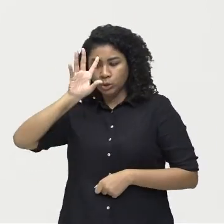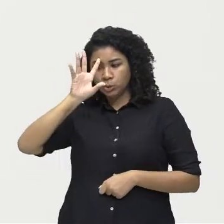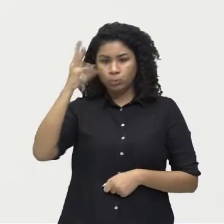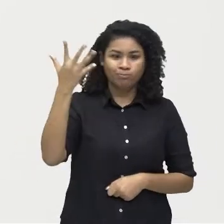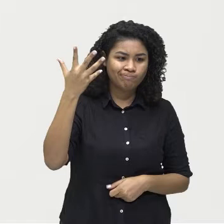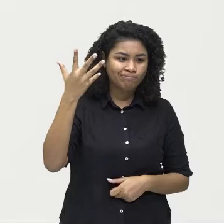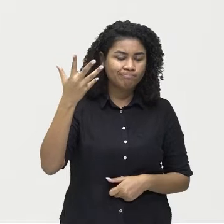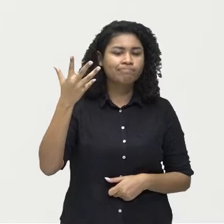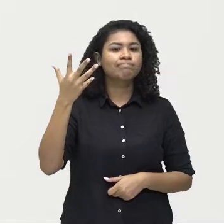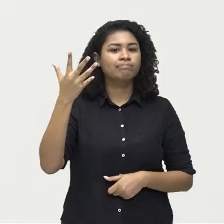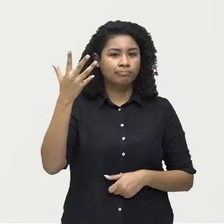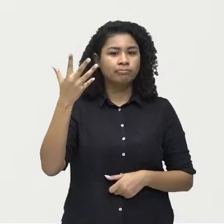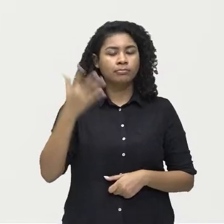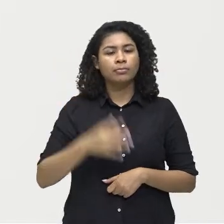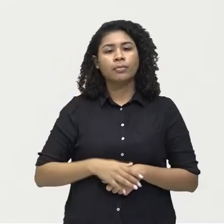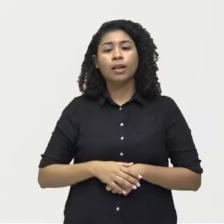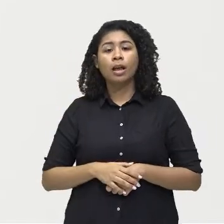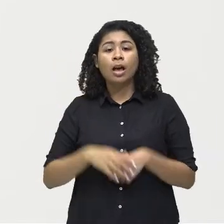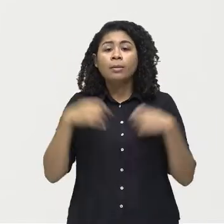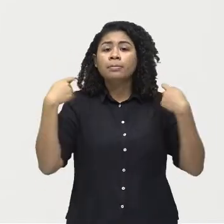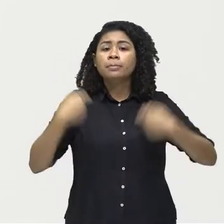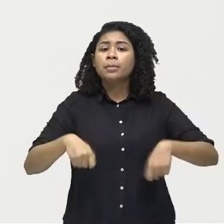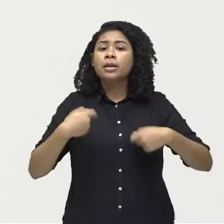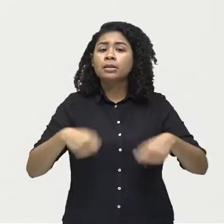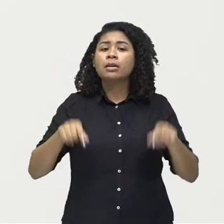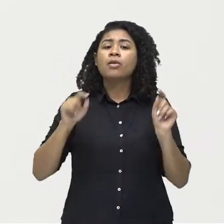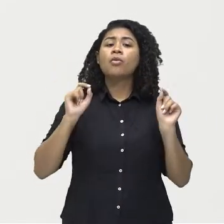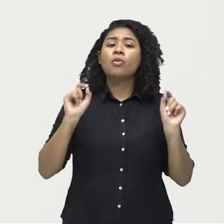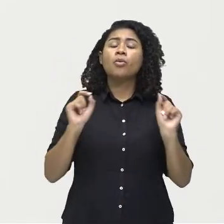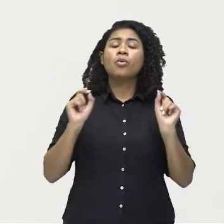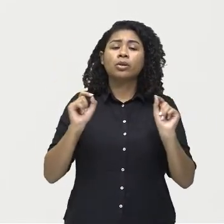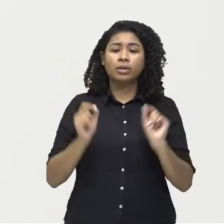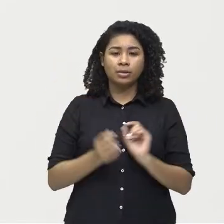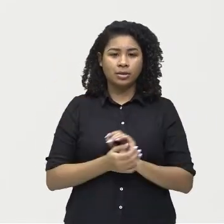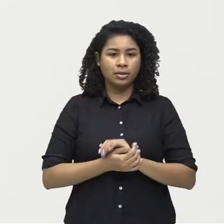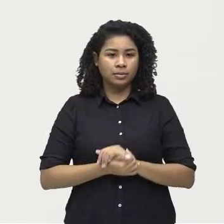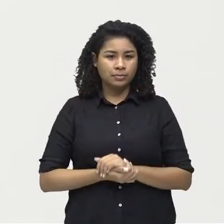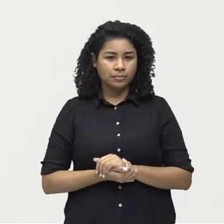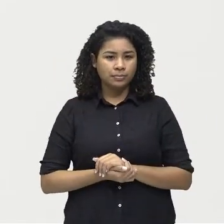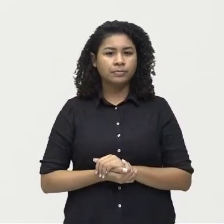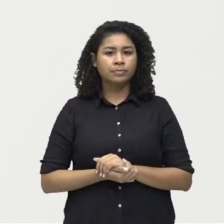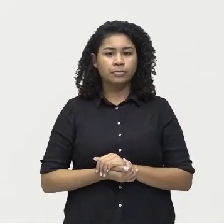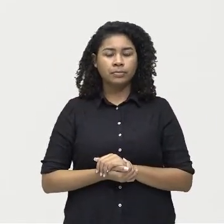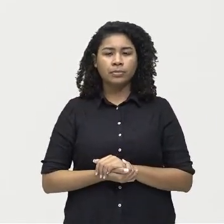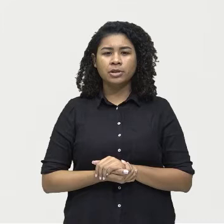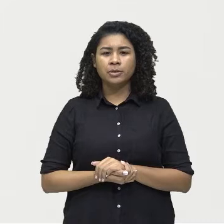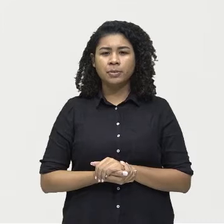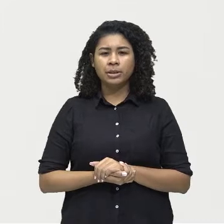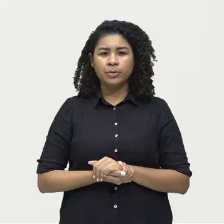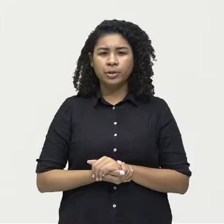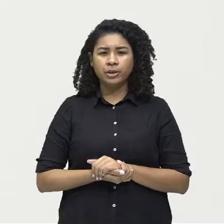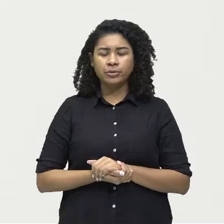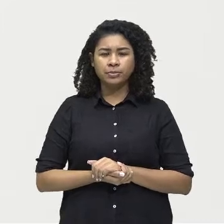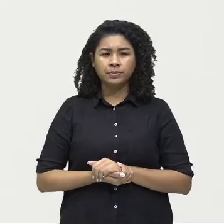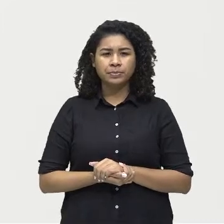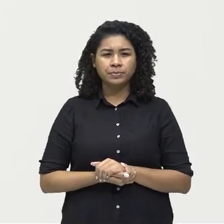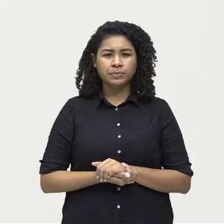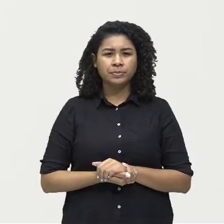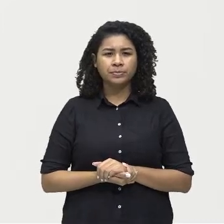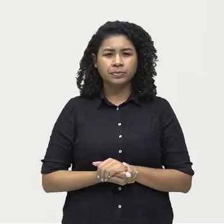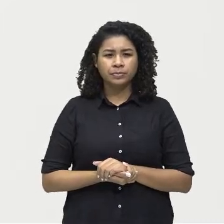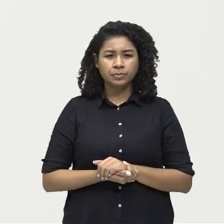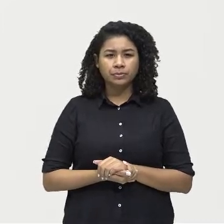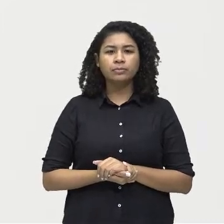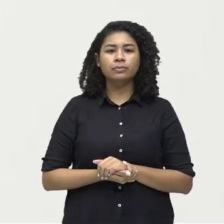que era necessário, gente, que fosse oficializada quem realmente cobrava